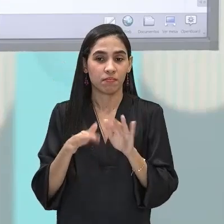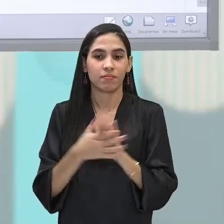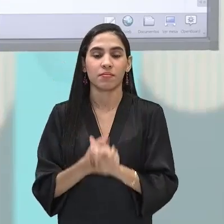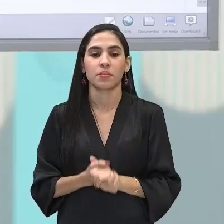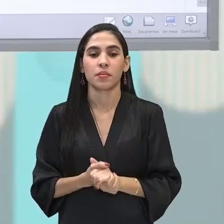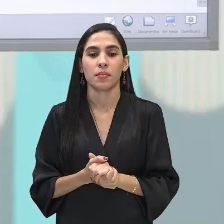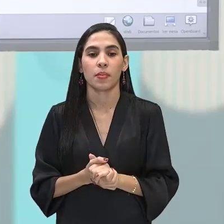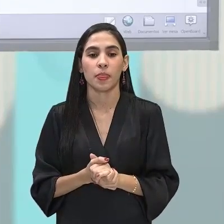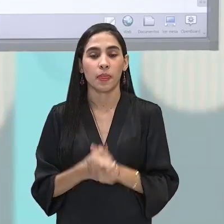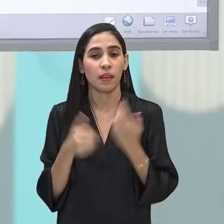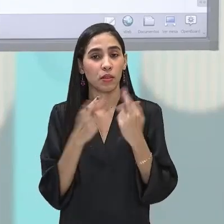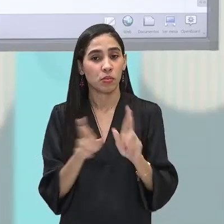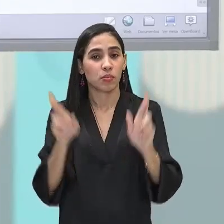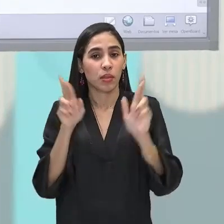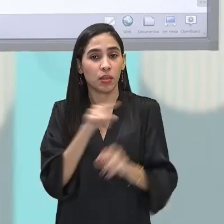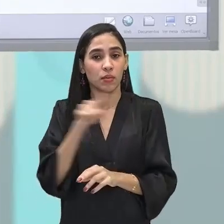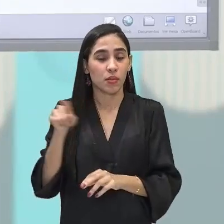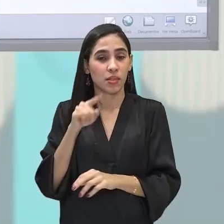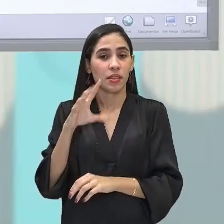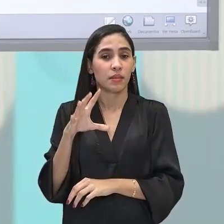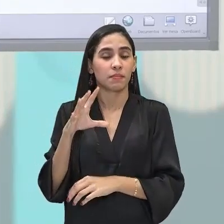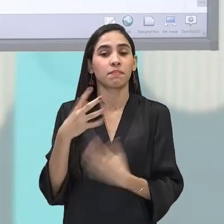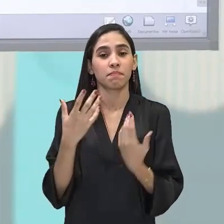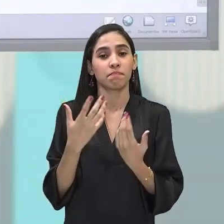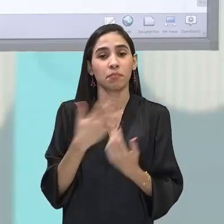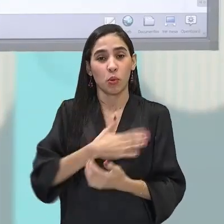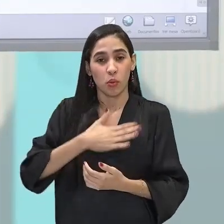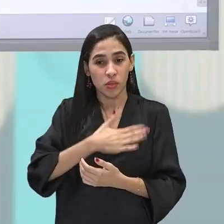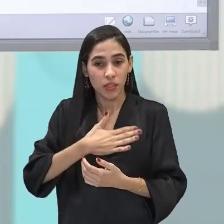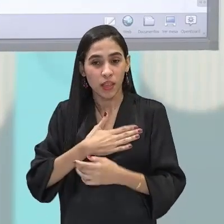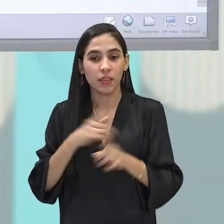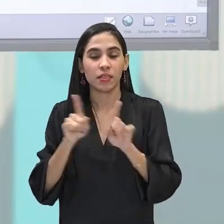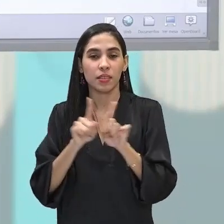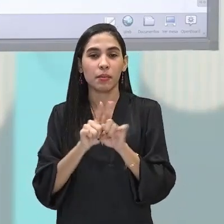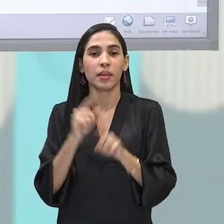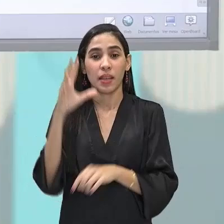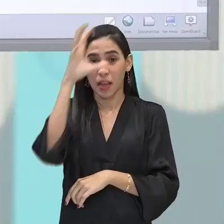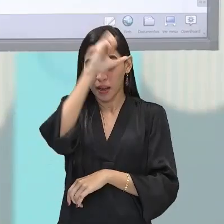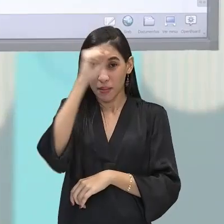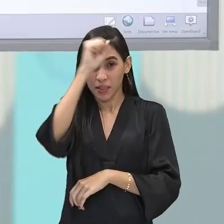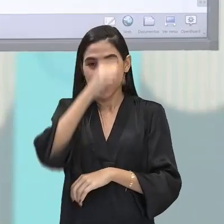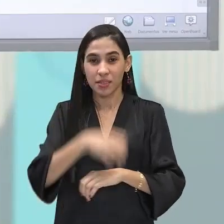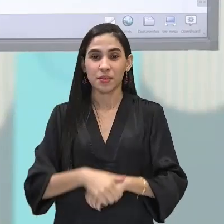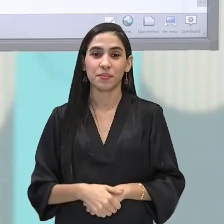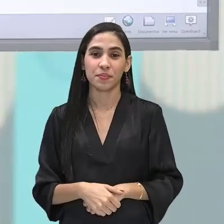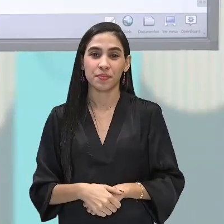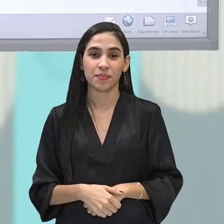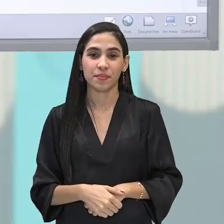aula, né, esperamos que você tenha gostado e, sobretudo, aprendido.